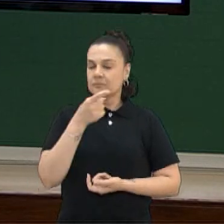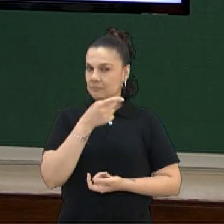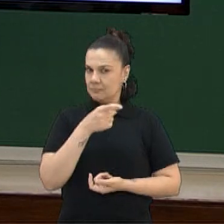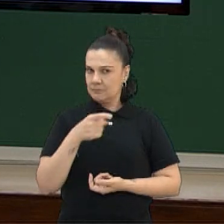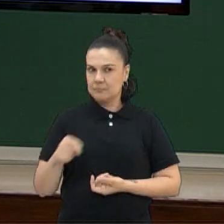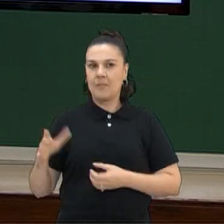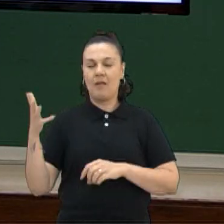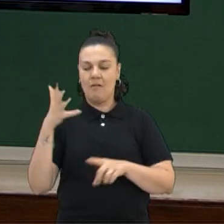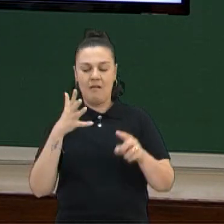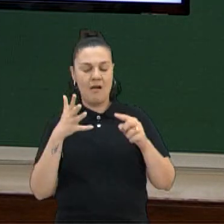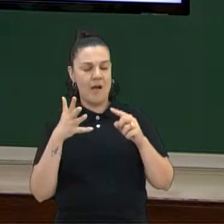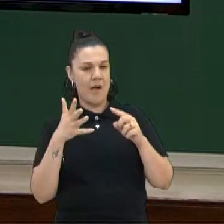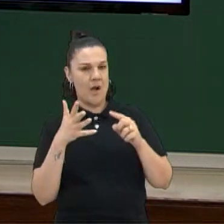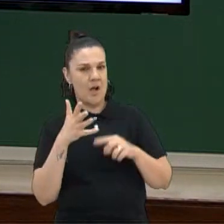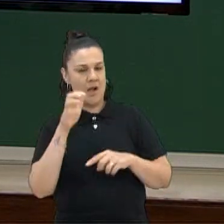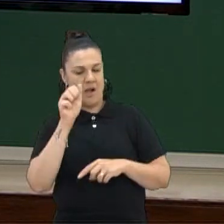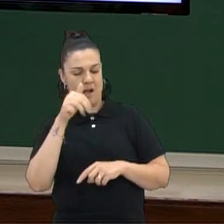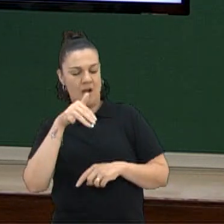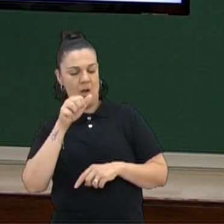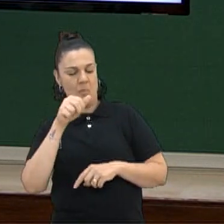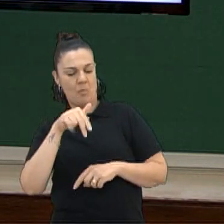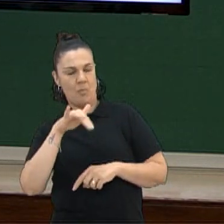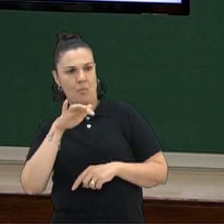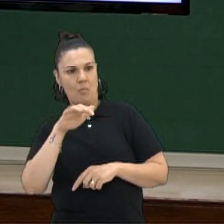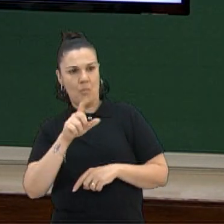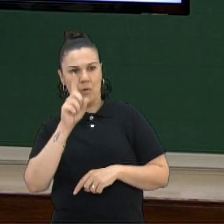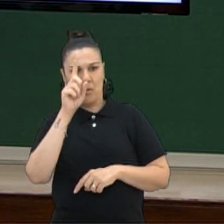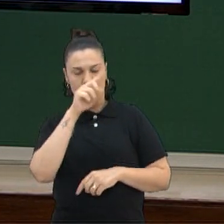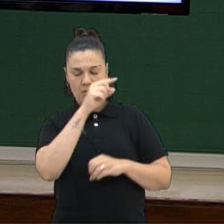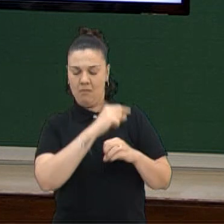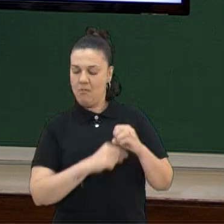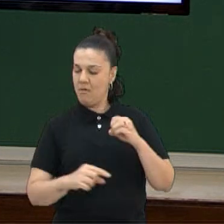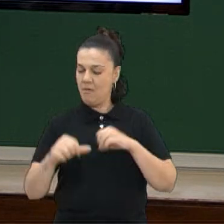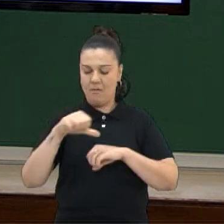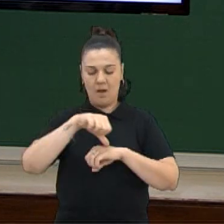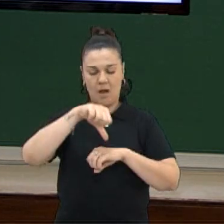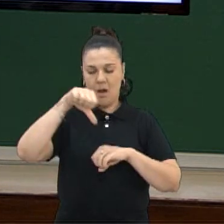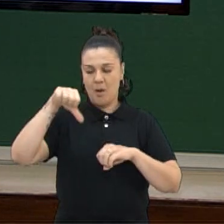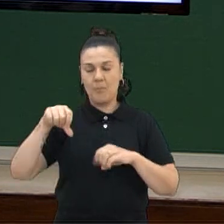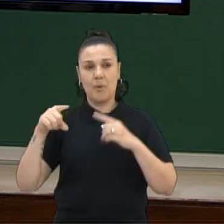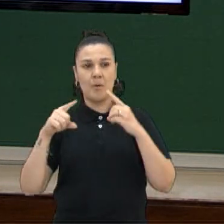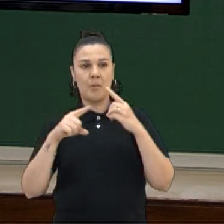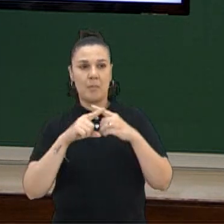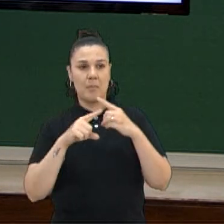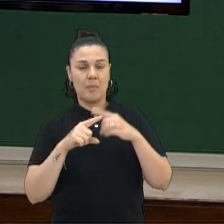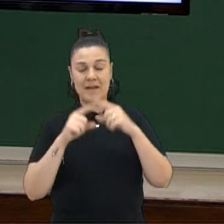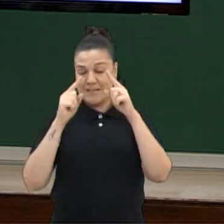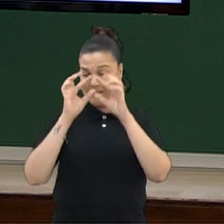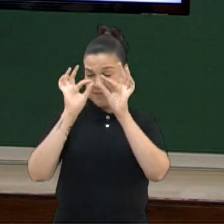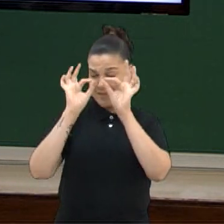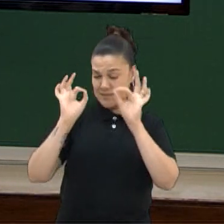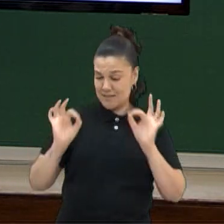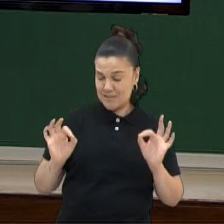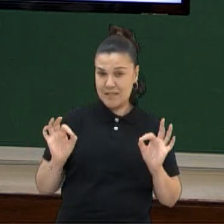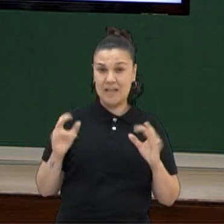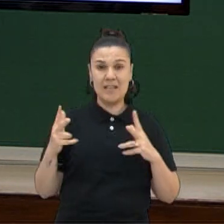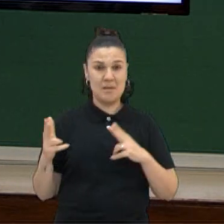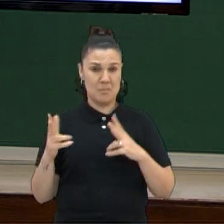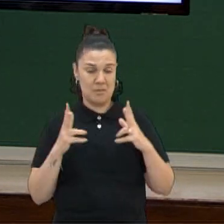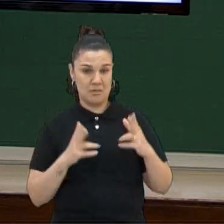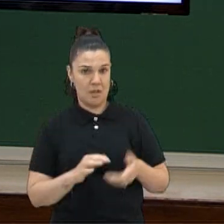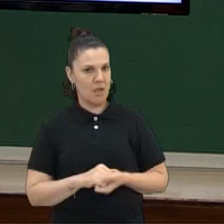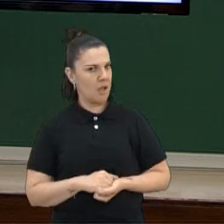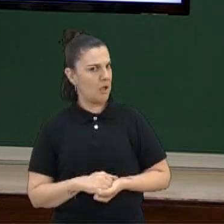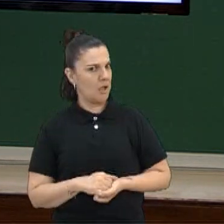último diz que a molécula de amônia é apolar, pois apresentam ligações simples